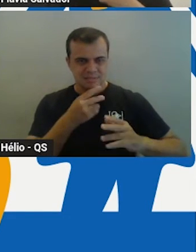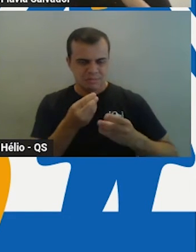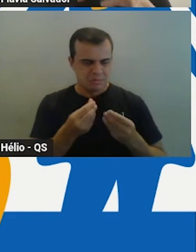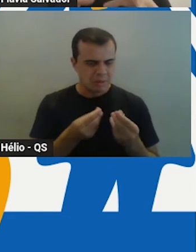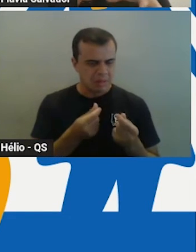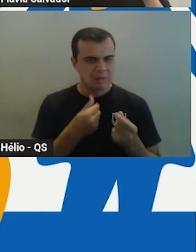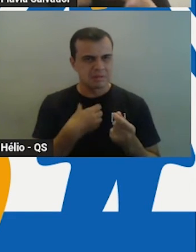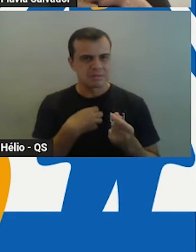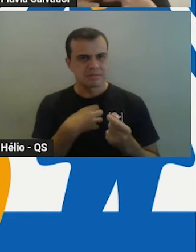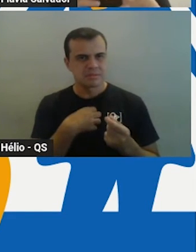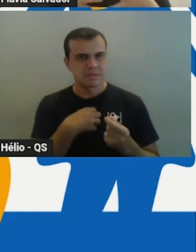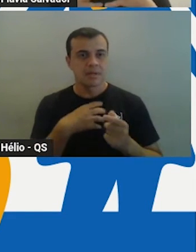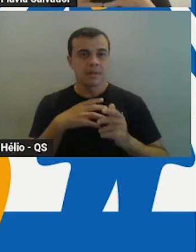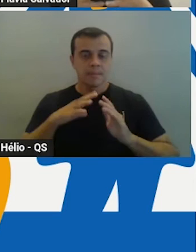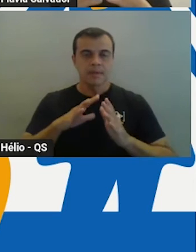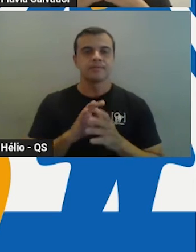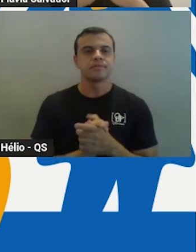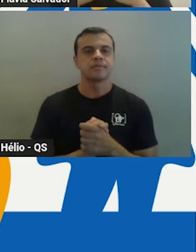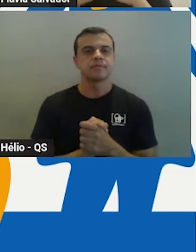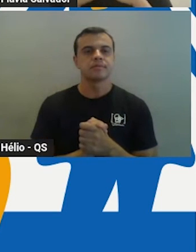se machucando. Mas